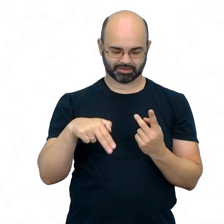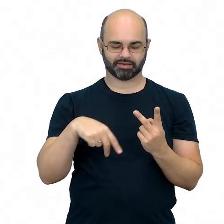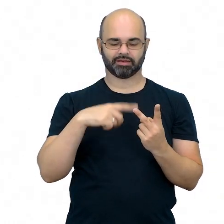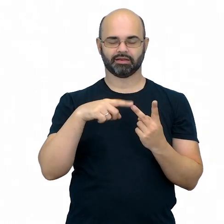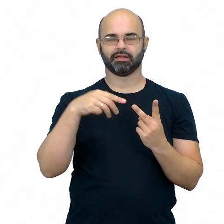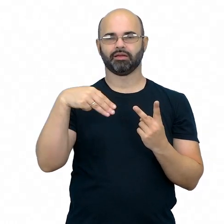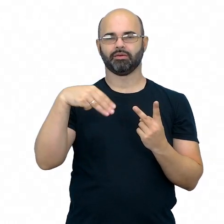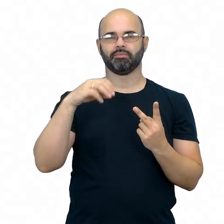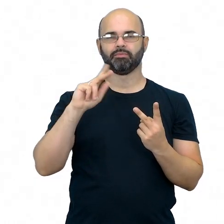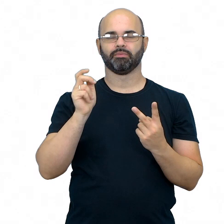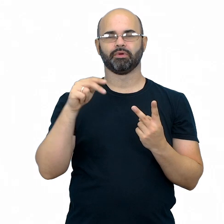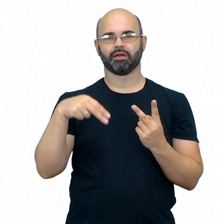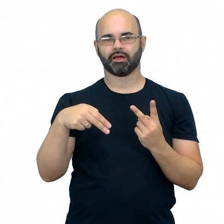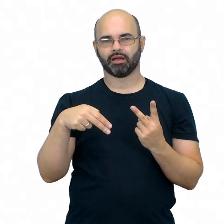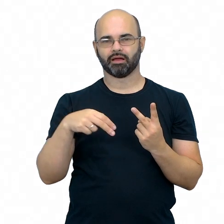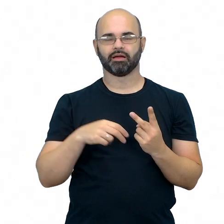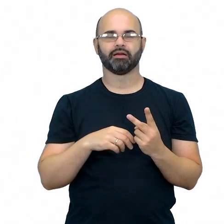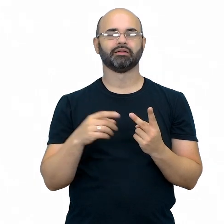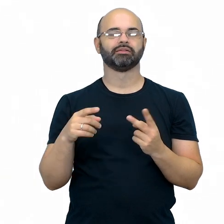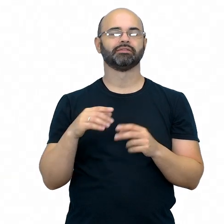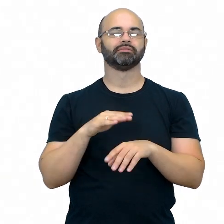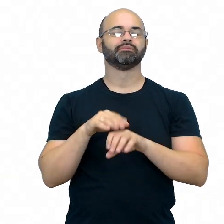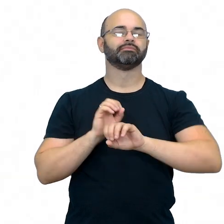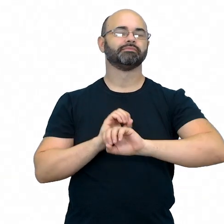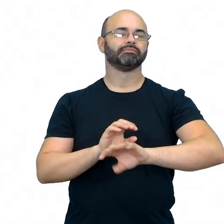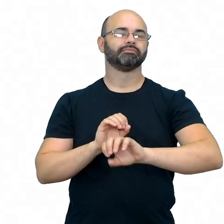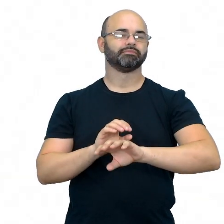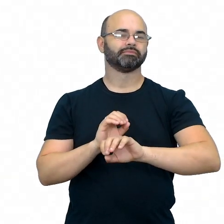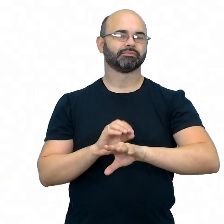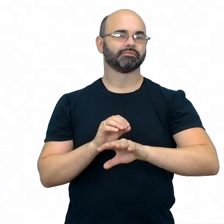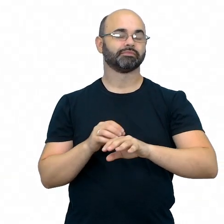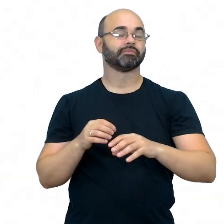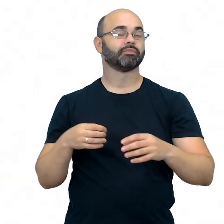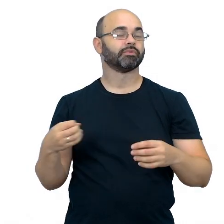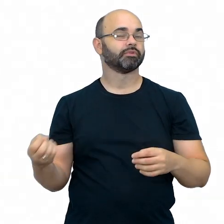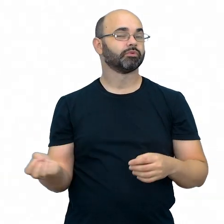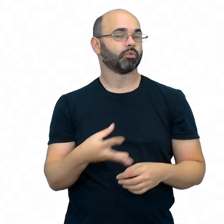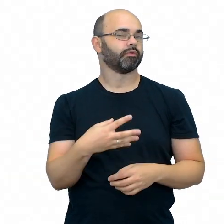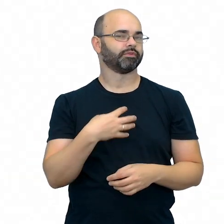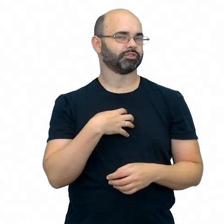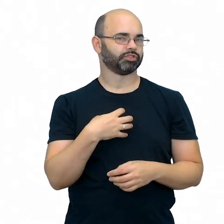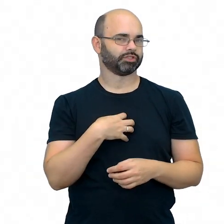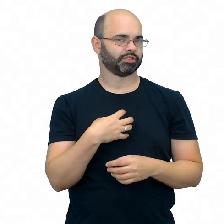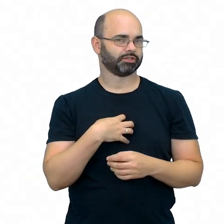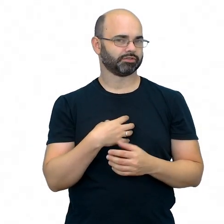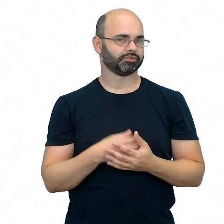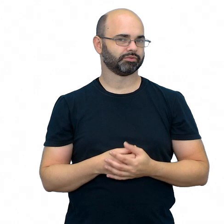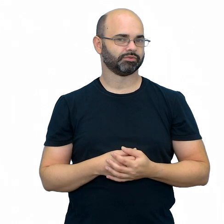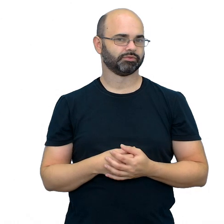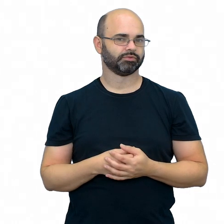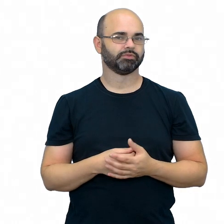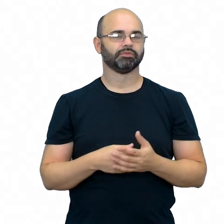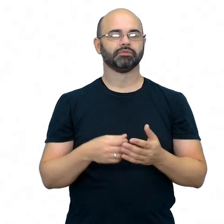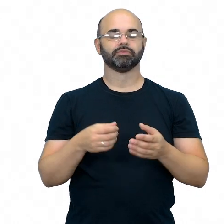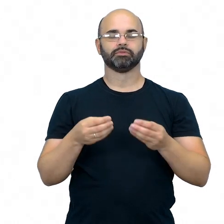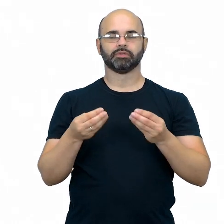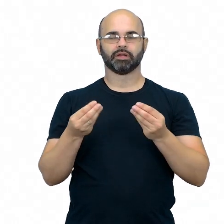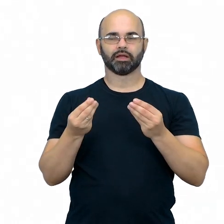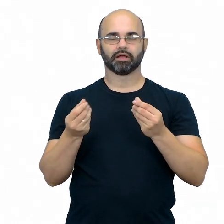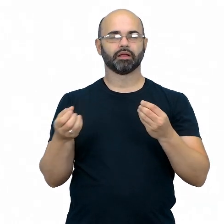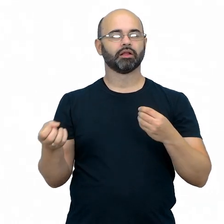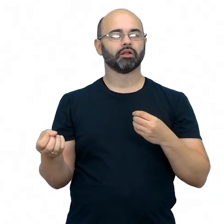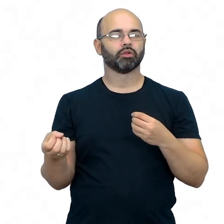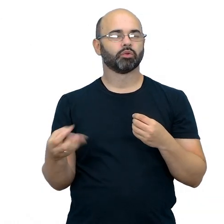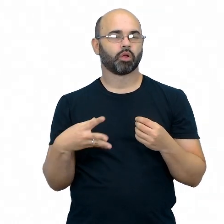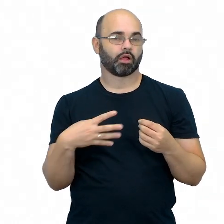nosso trabalho, dentro de uma educação que seja inovadora, né? É uma abordagem, é uma nova abordagem, né?